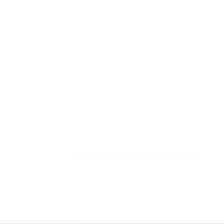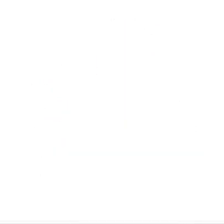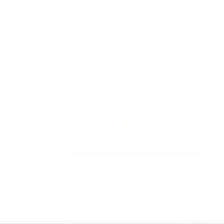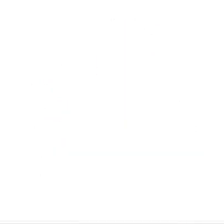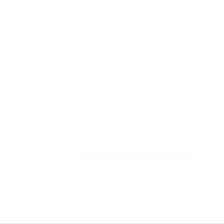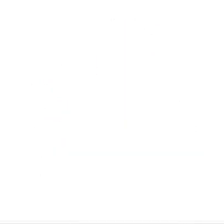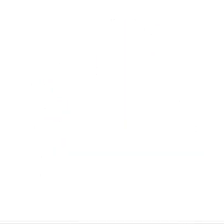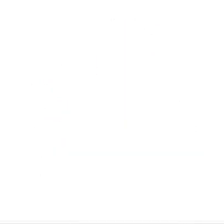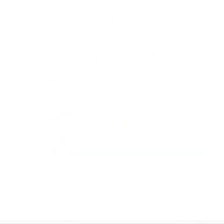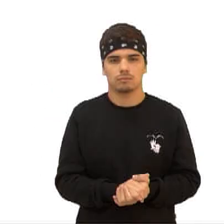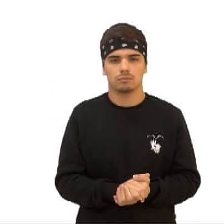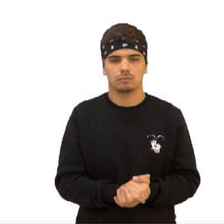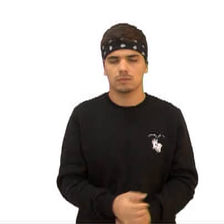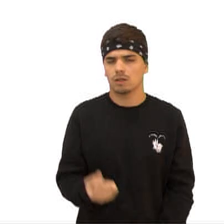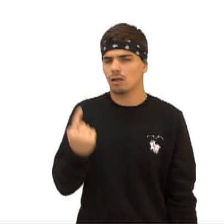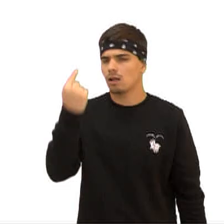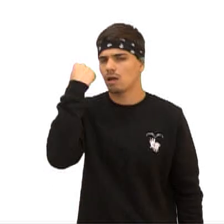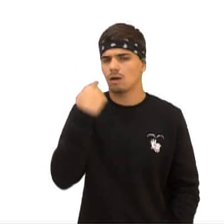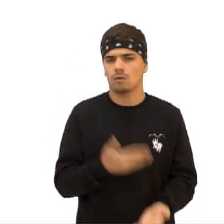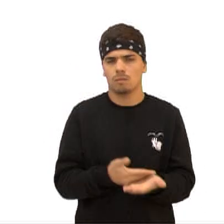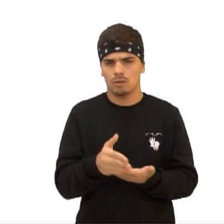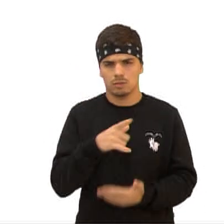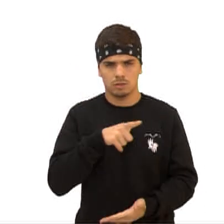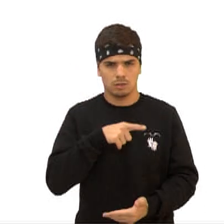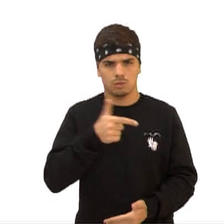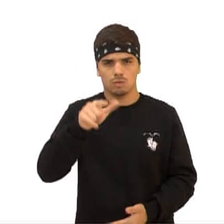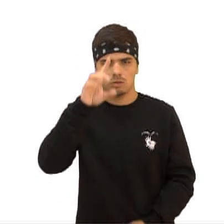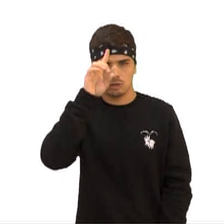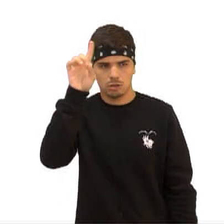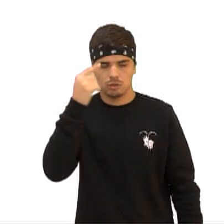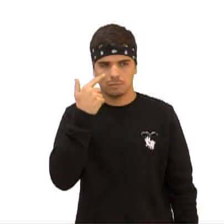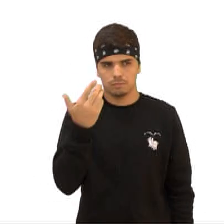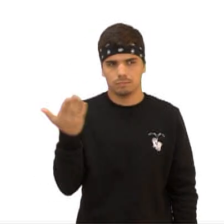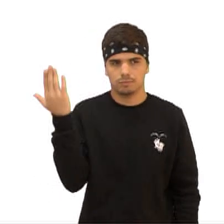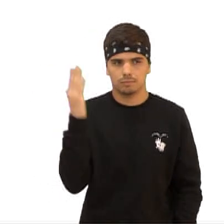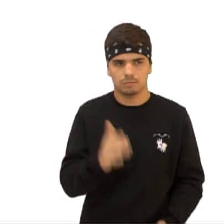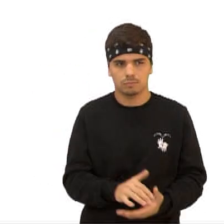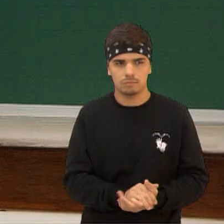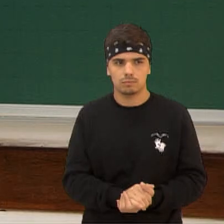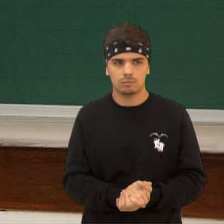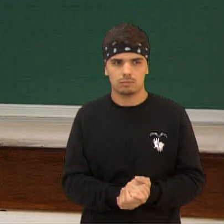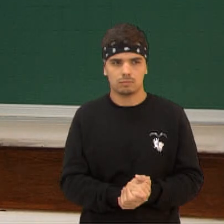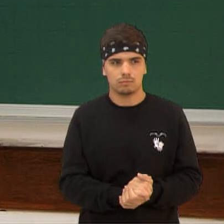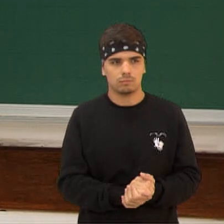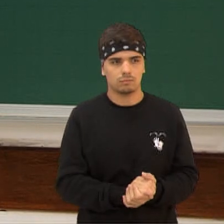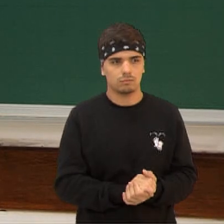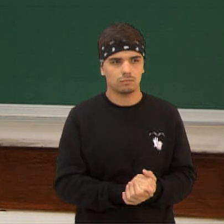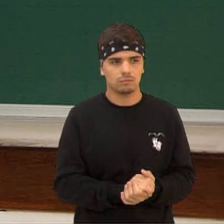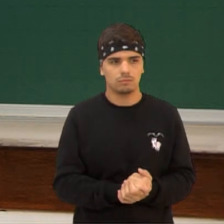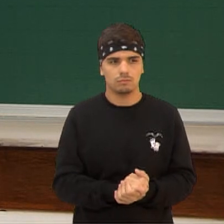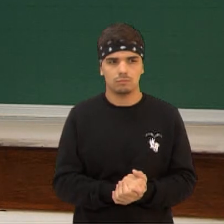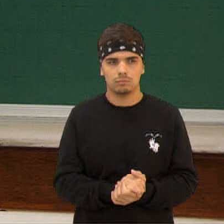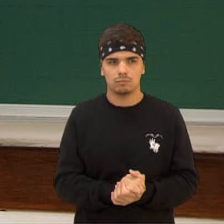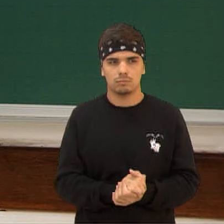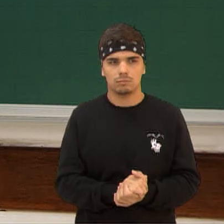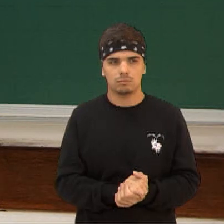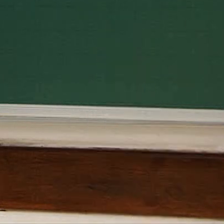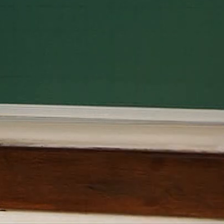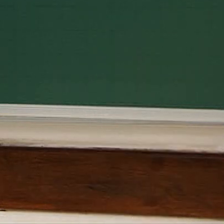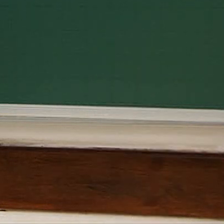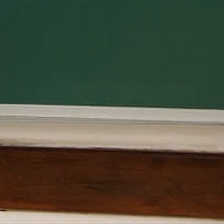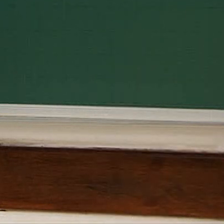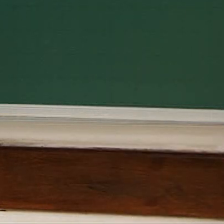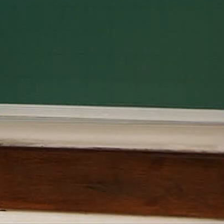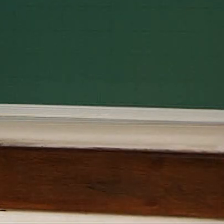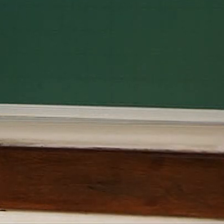30. Então, lá no começo ela tinha uma outra data. The Date of Abolition of Slavery in Brazil. It was later changed